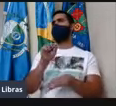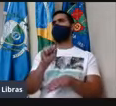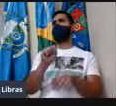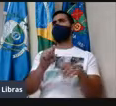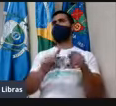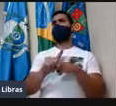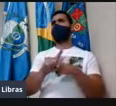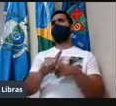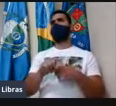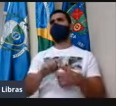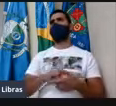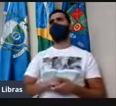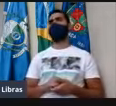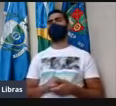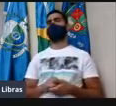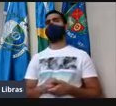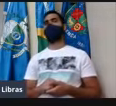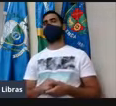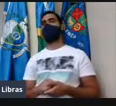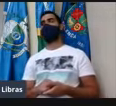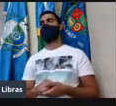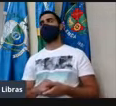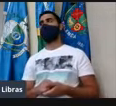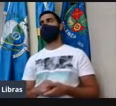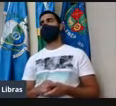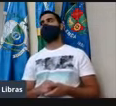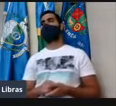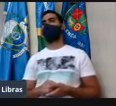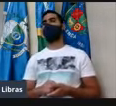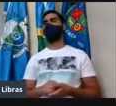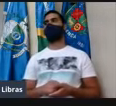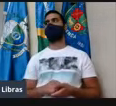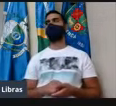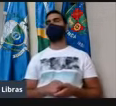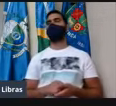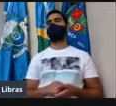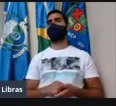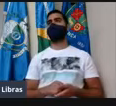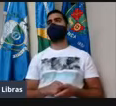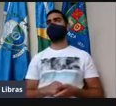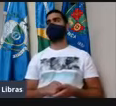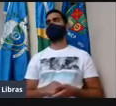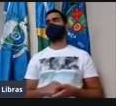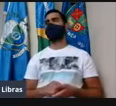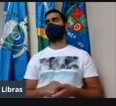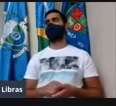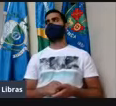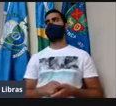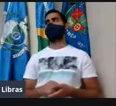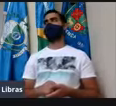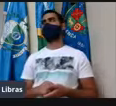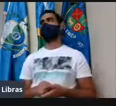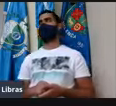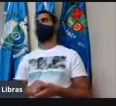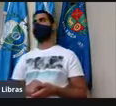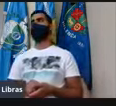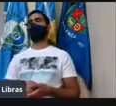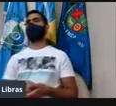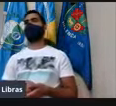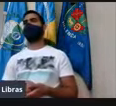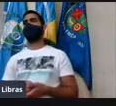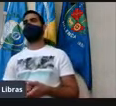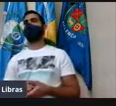Não sei quanto tempo você já está. Eu queria saber, como é uma autarquia, importante